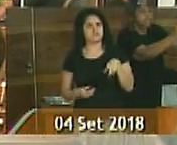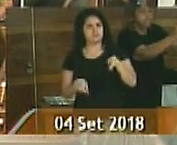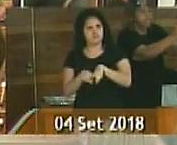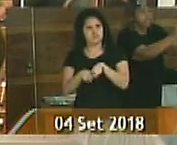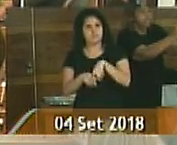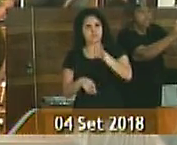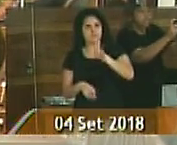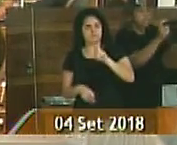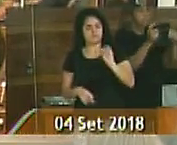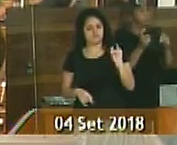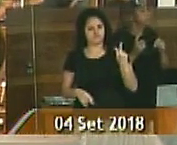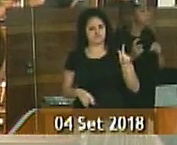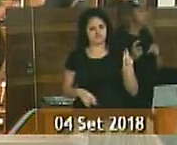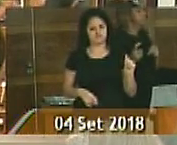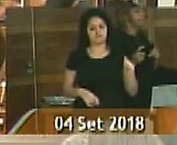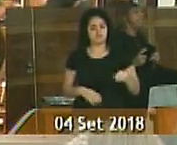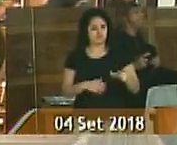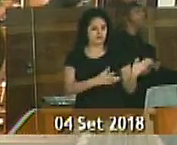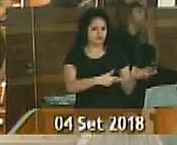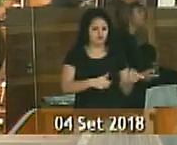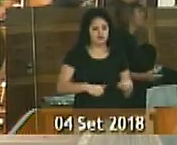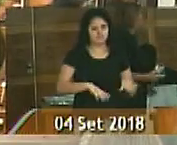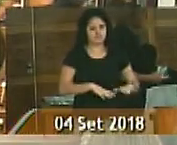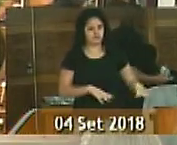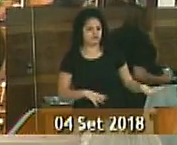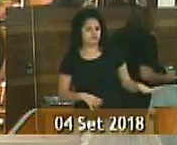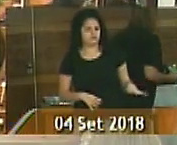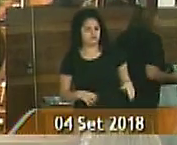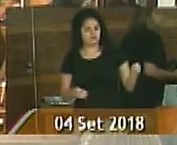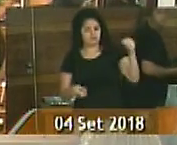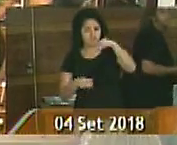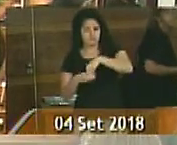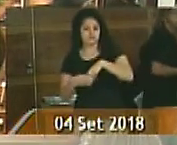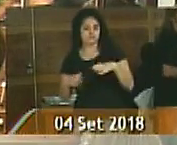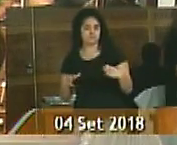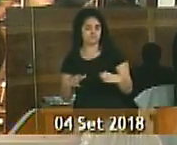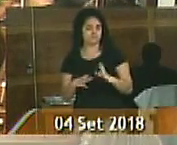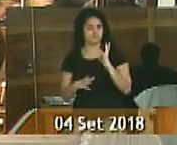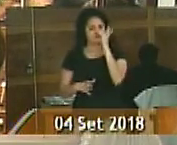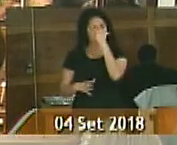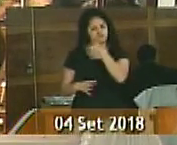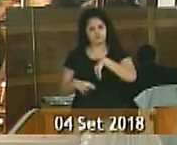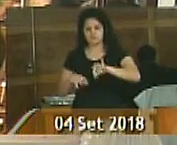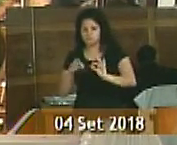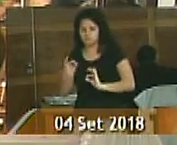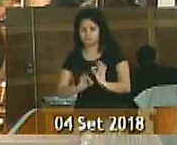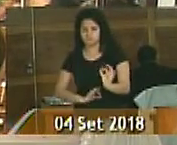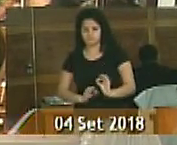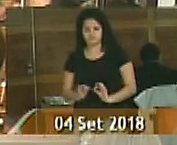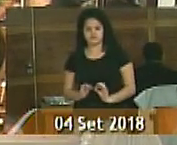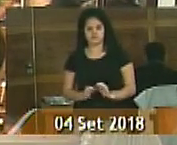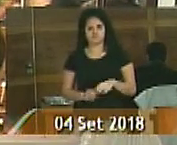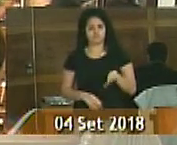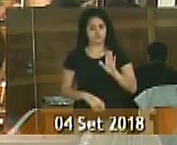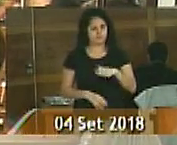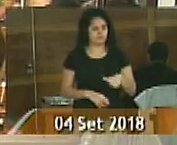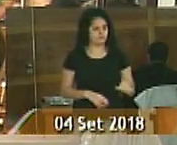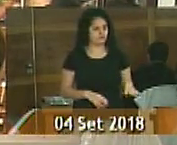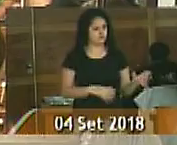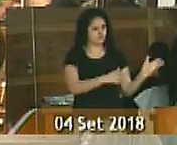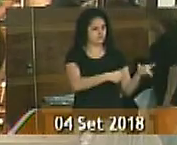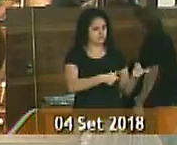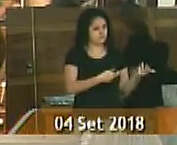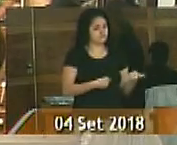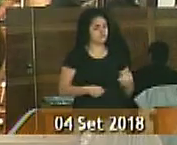Brigada, cada jovem, cada criança que está dentro desse lindo projeto, é uma criança, é um